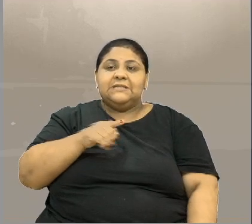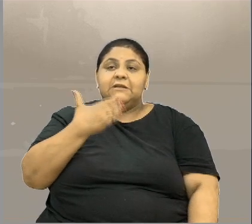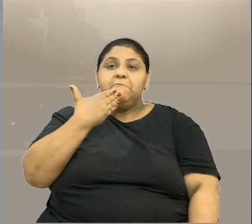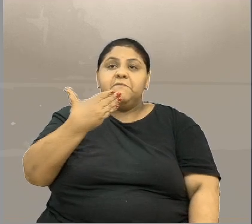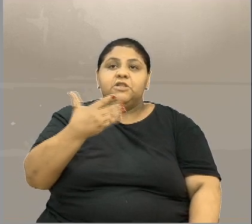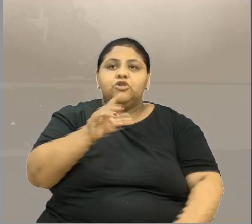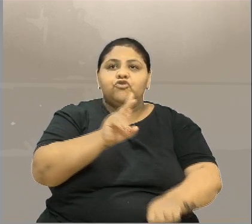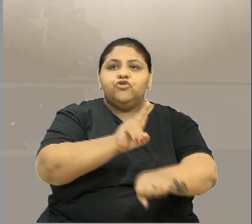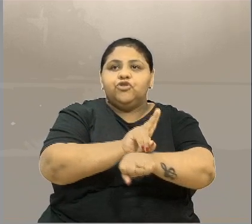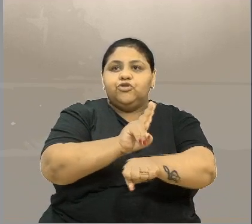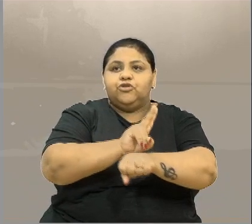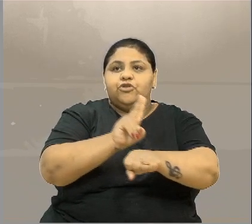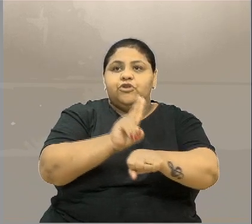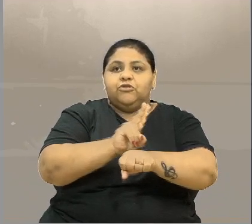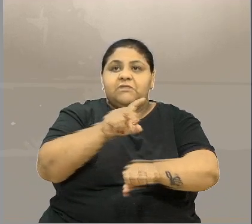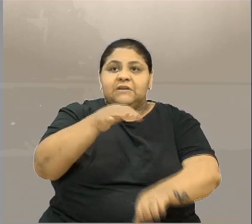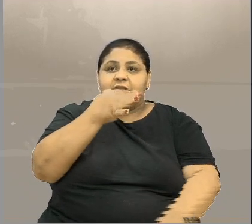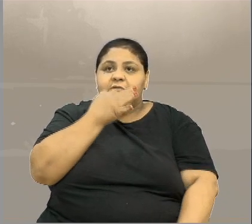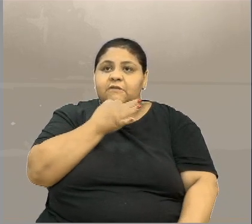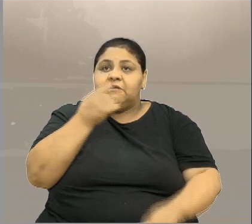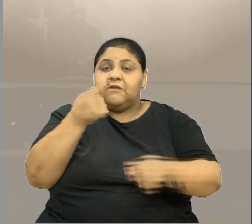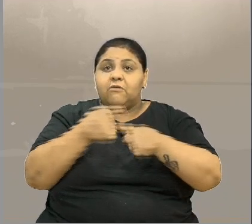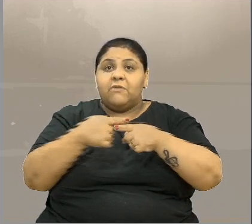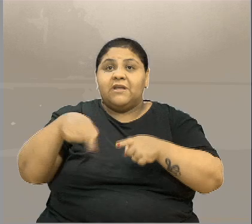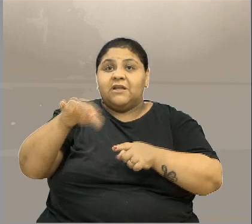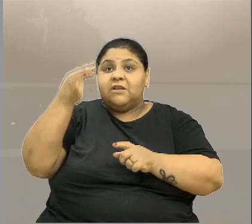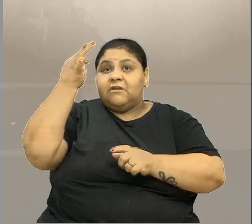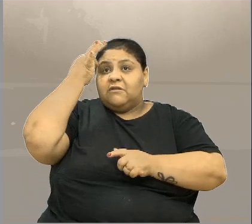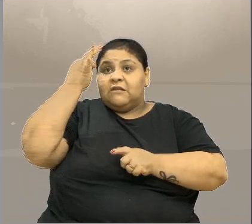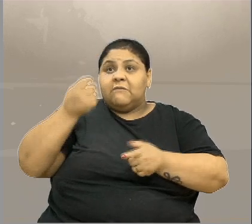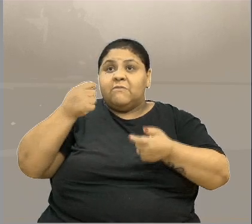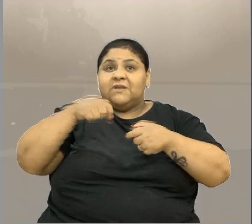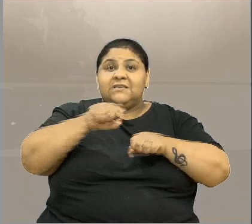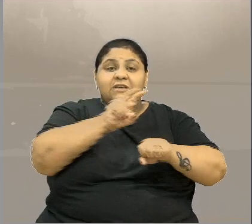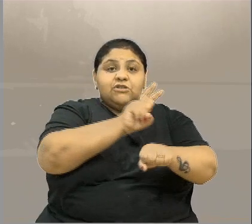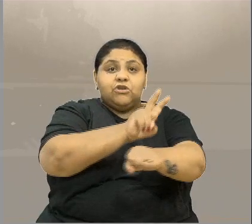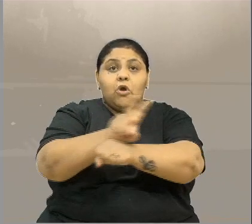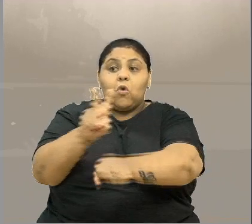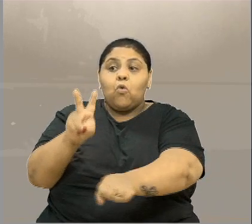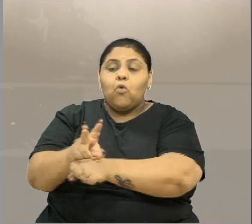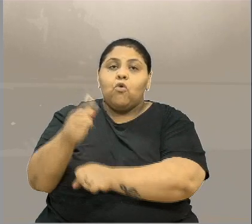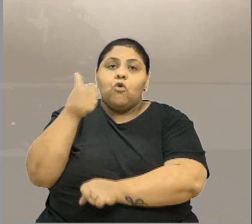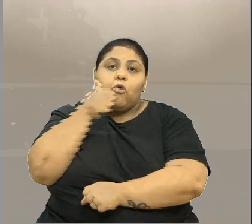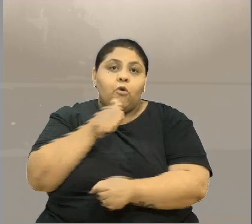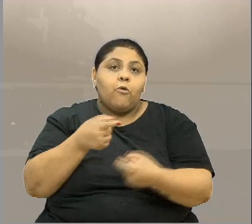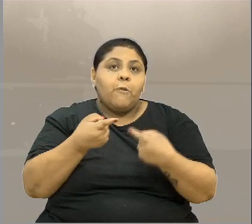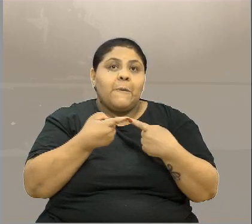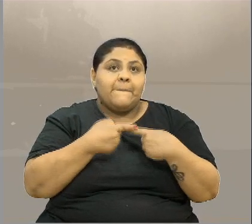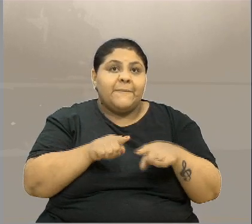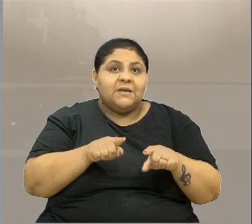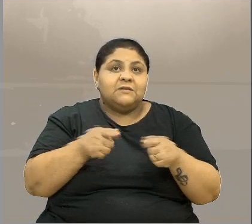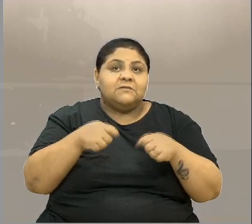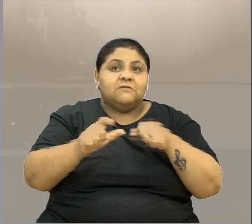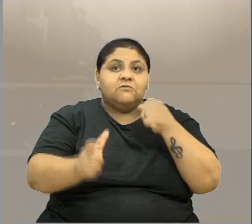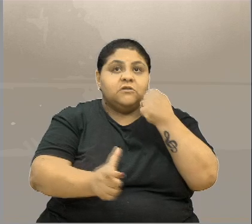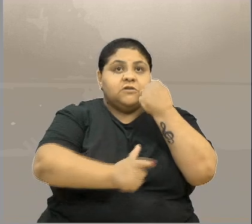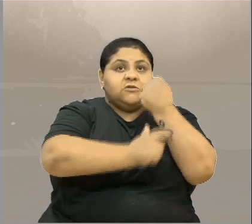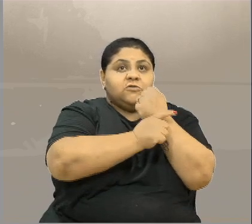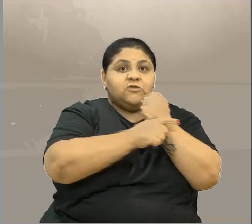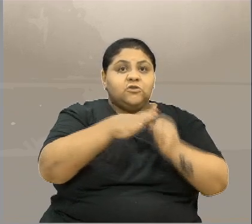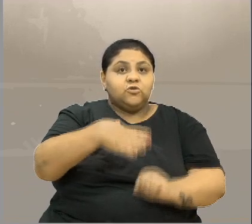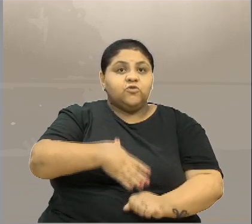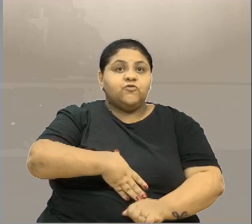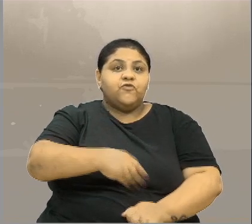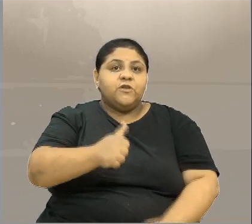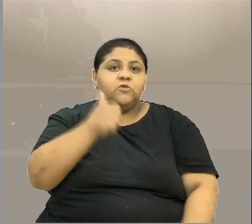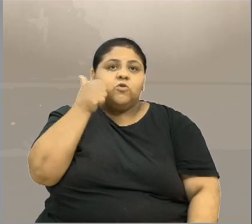vagas no município de Caxias do Sul, porque a gente entende que precisa proteger essa mulher, mas que precisa garantir que os filhos,